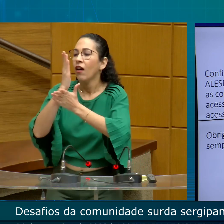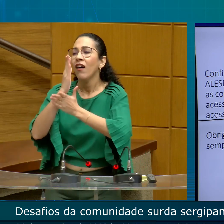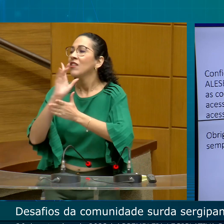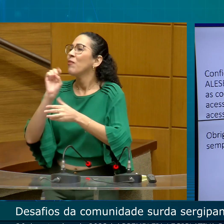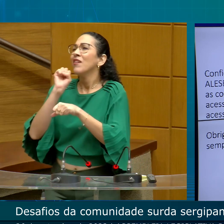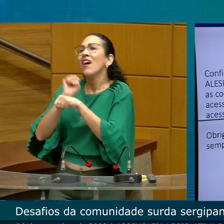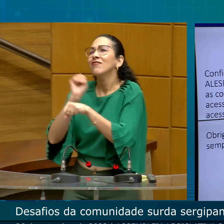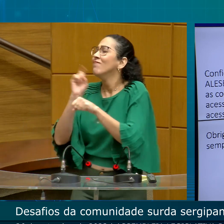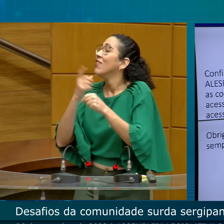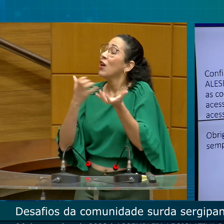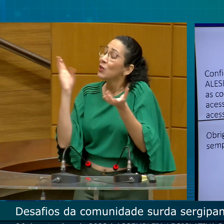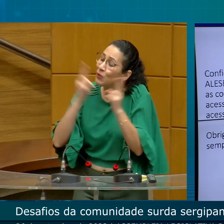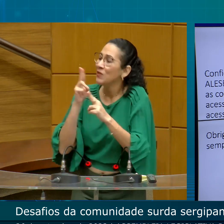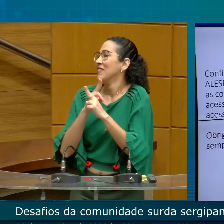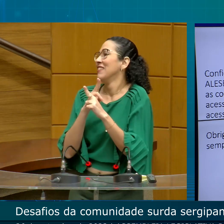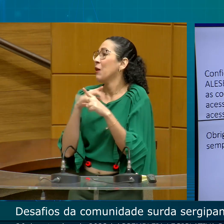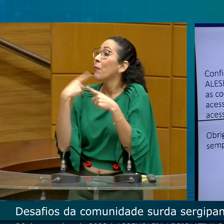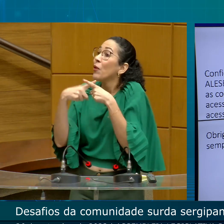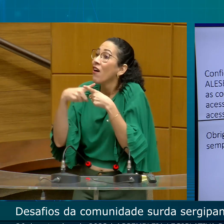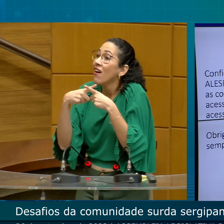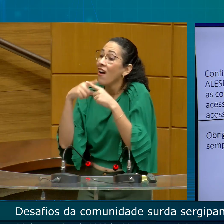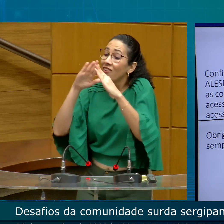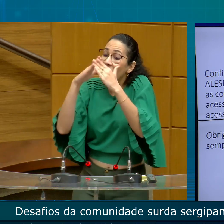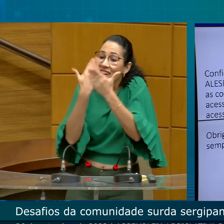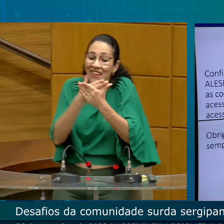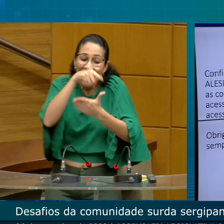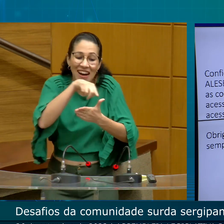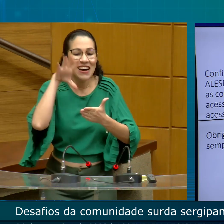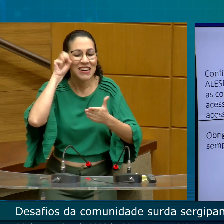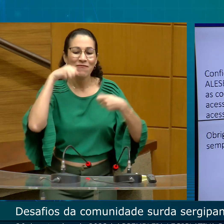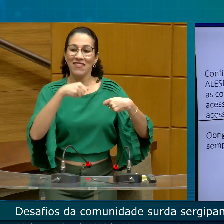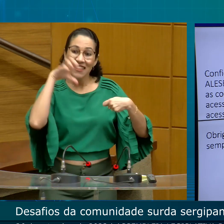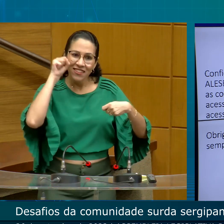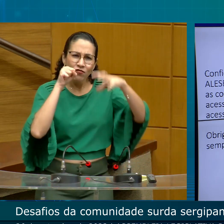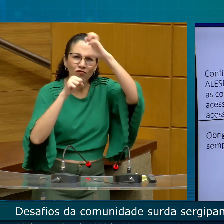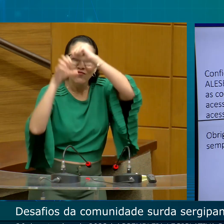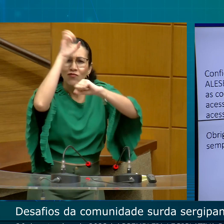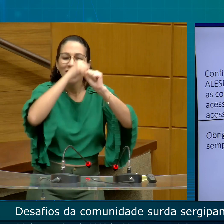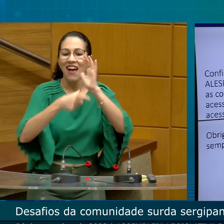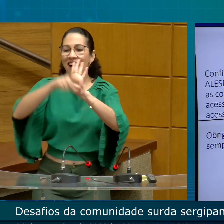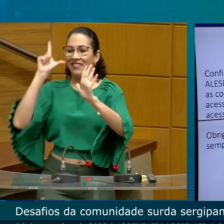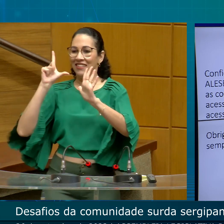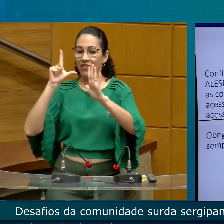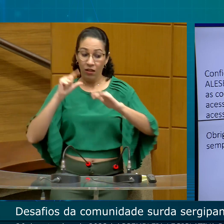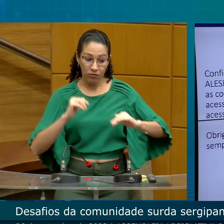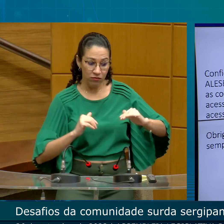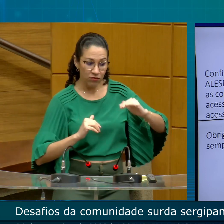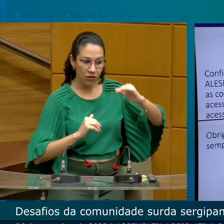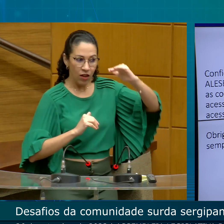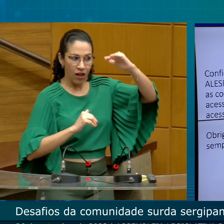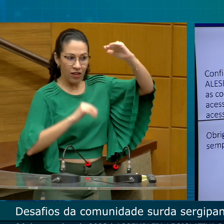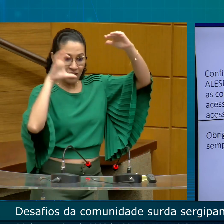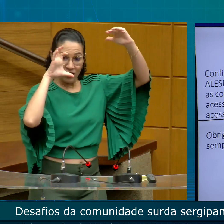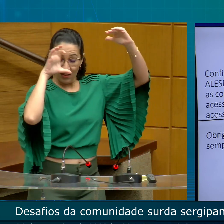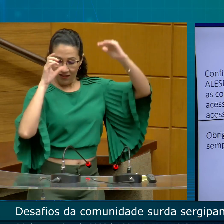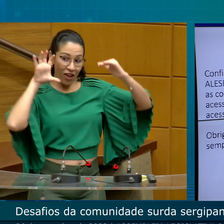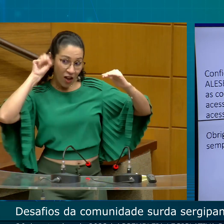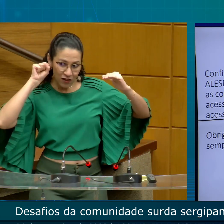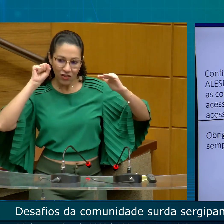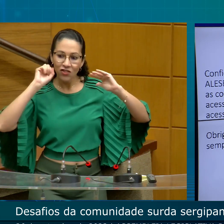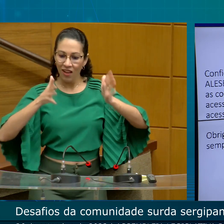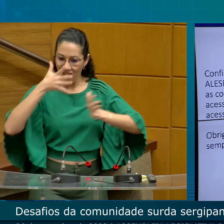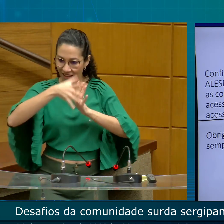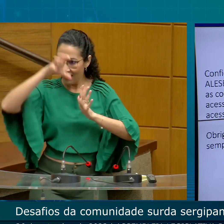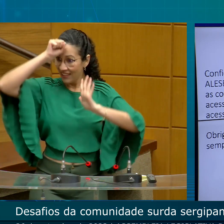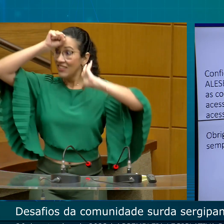que vocês consigam vencer essa barreira, né? E que a gente consiga, então, continuar esse desenvolvimento, esse aprendizagem. Assim